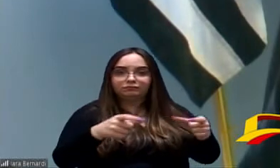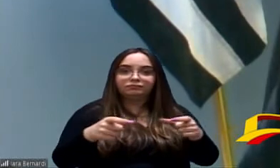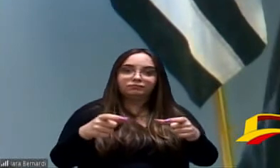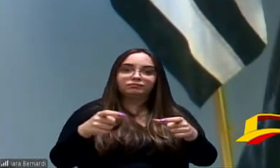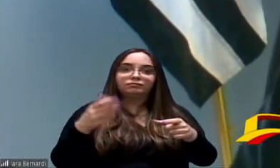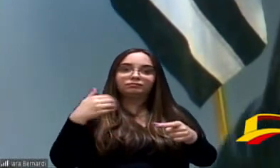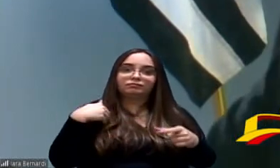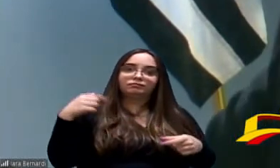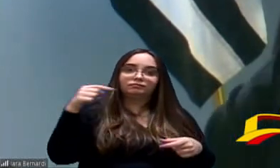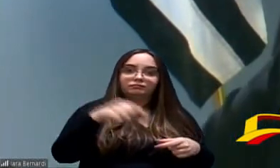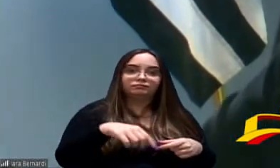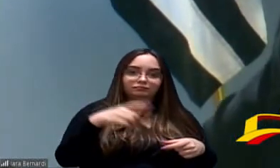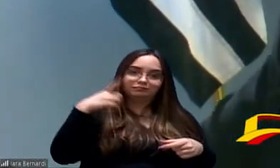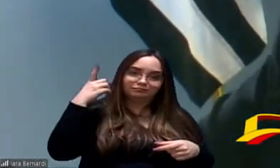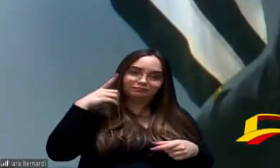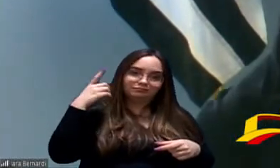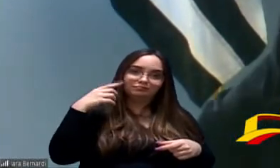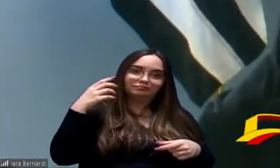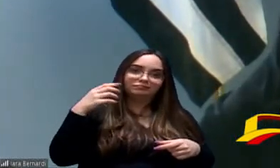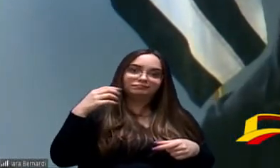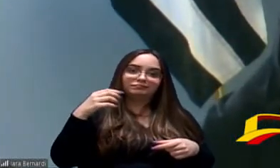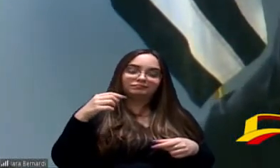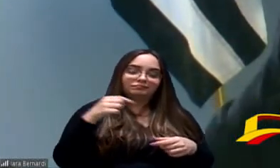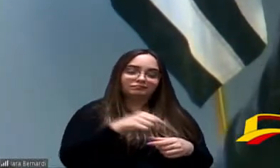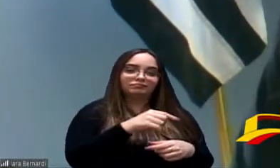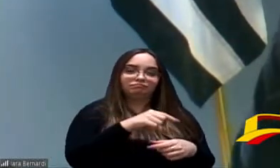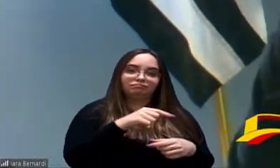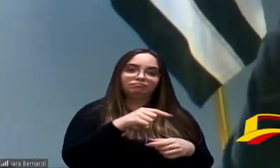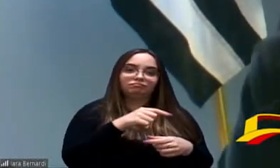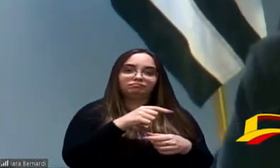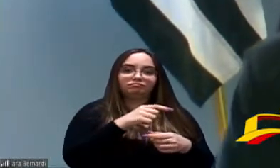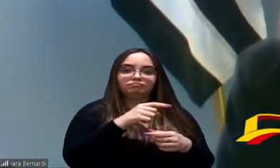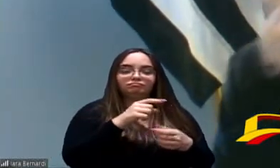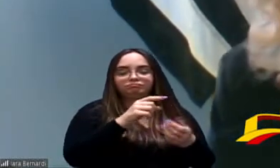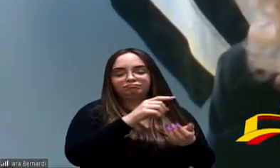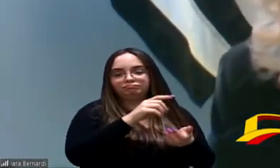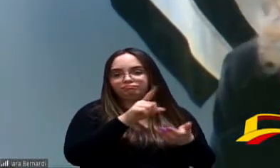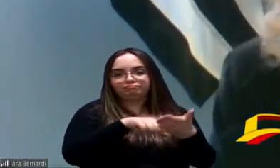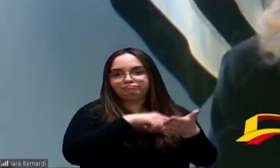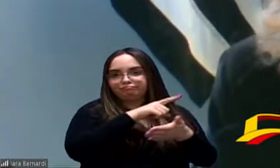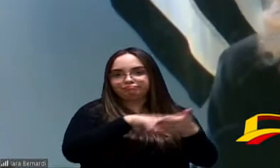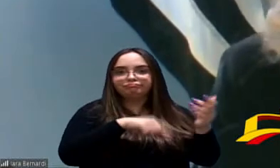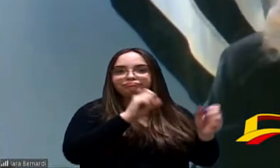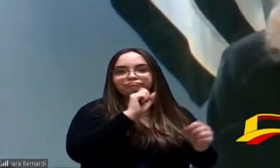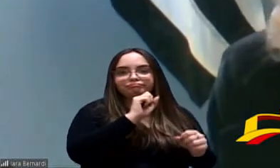como deputada, esse programa havia se encerrado,